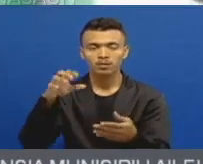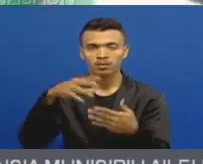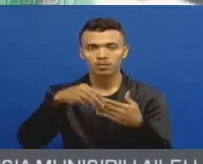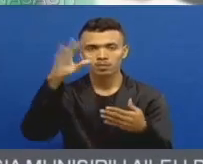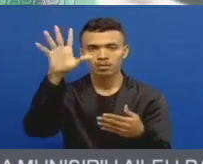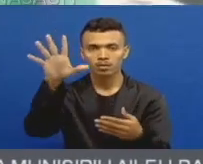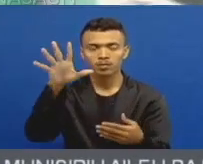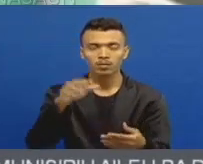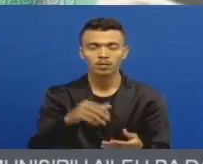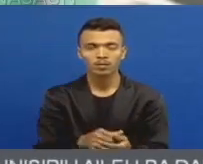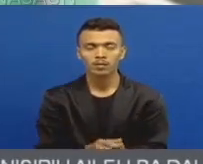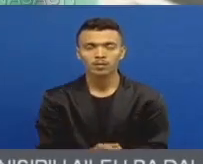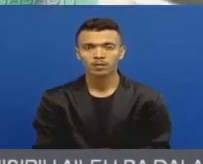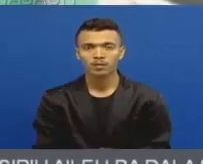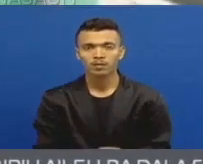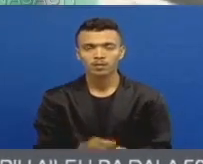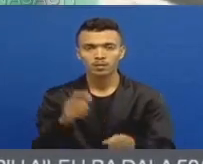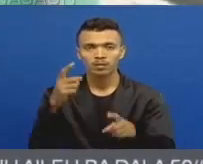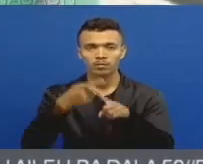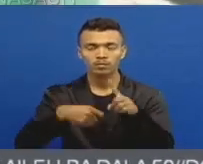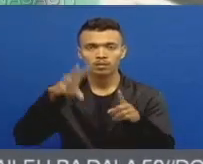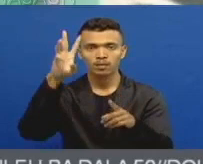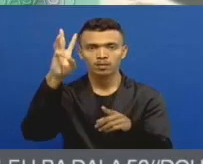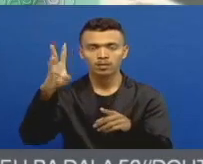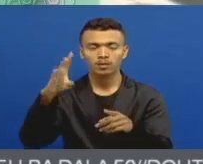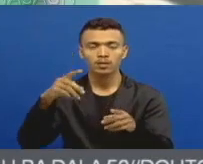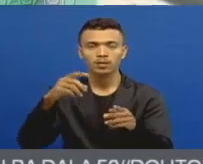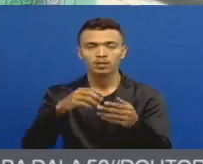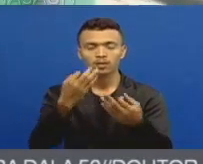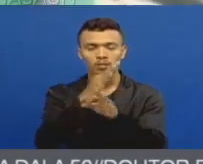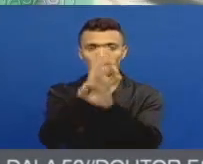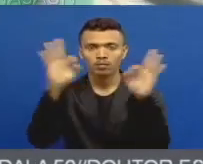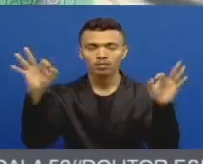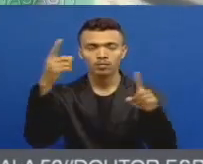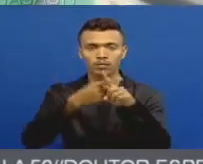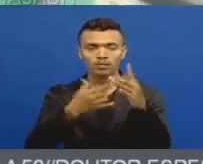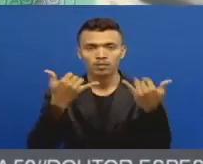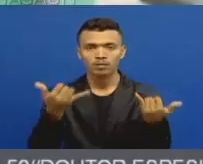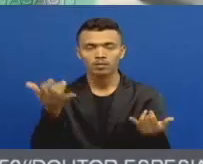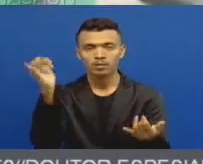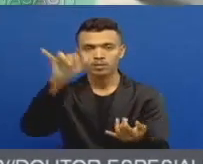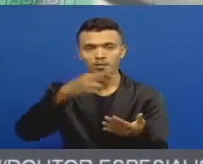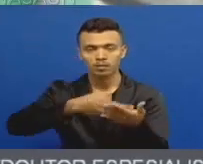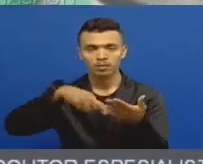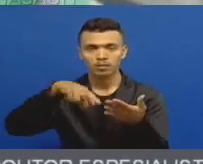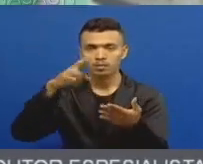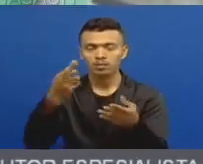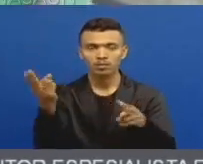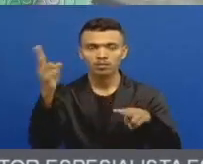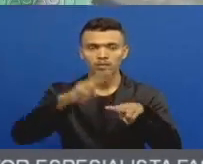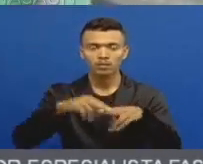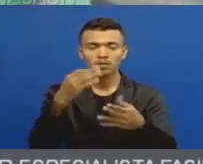$5. Me fo prazo mak fulane, se liu, pula ainda né, então se é mais mais registro se multa, multa